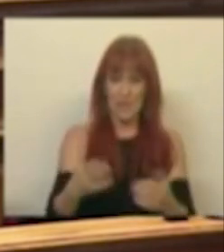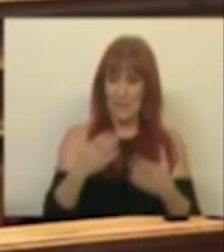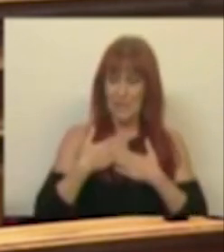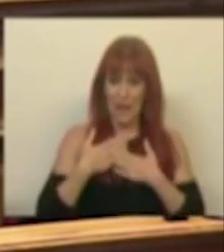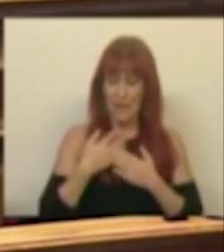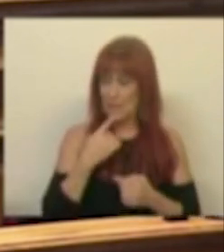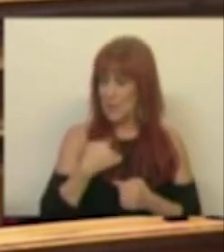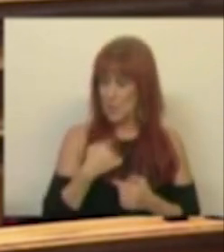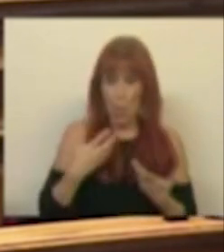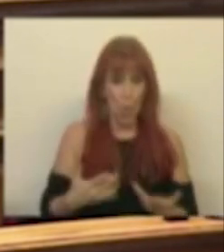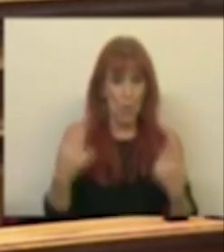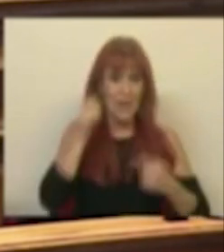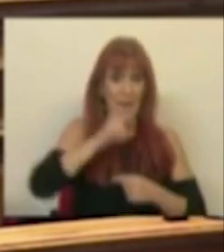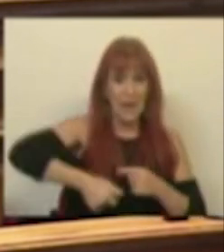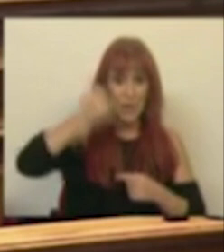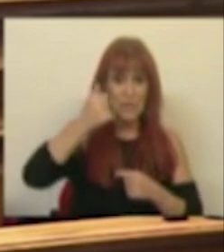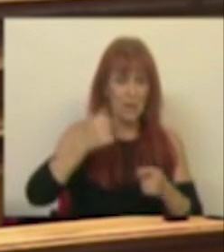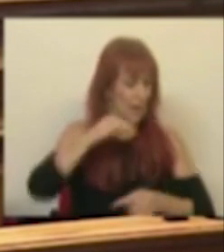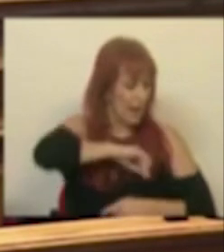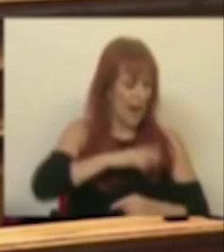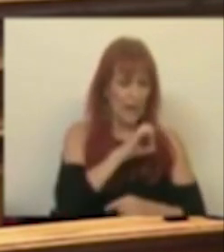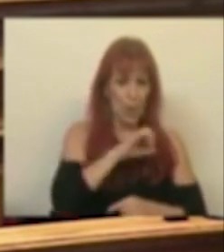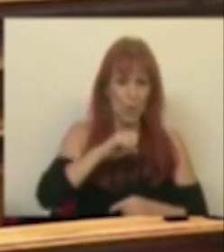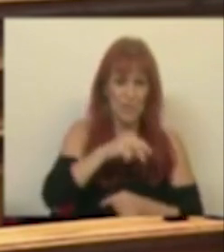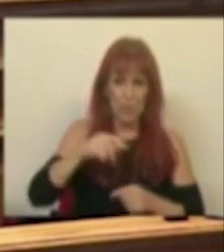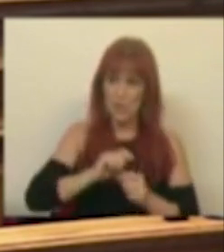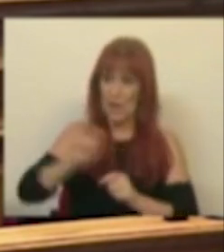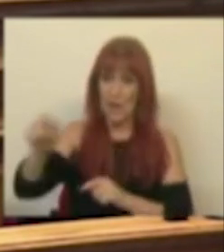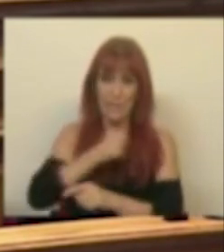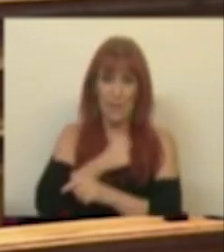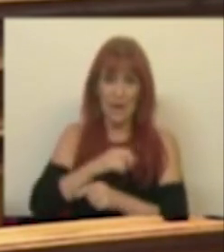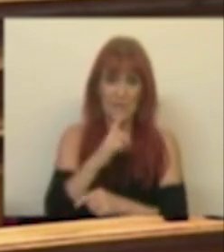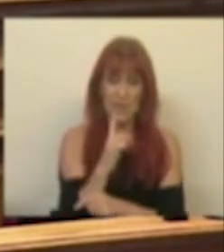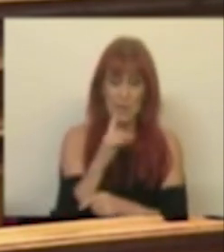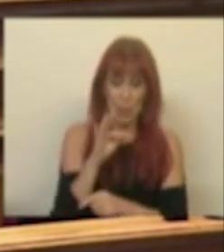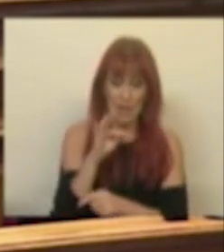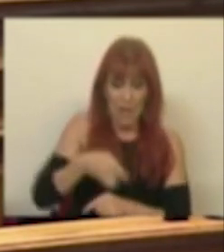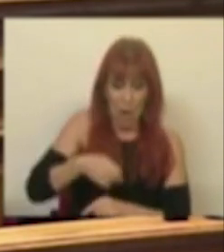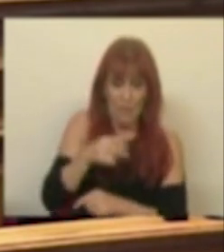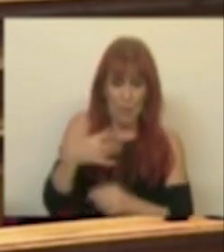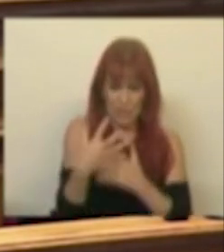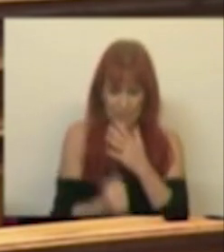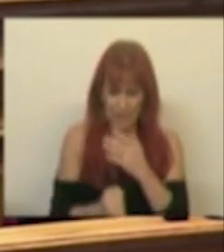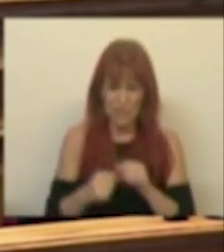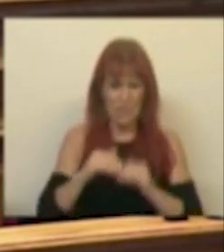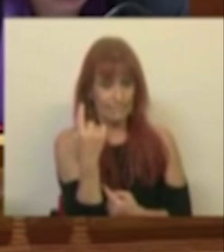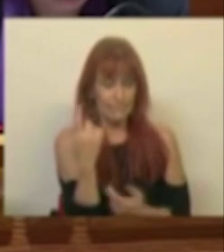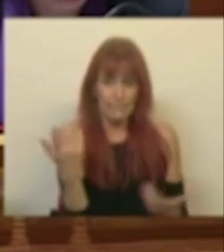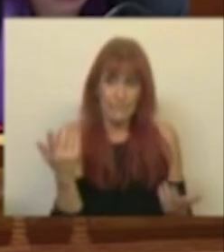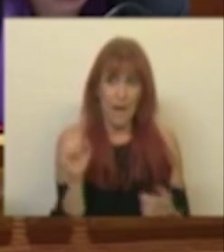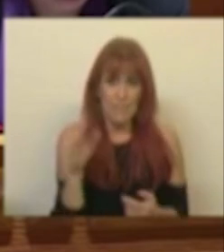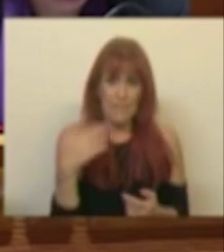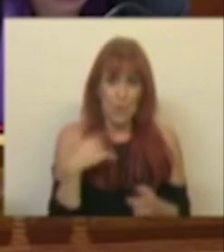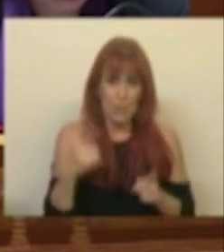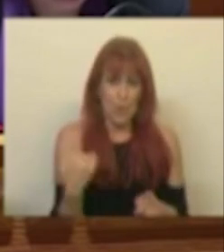dava nota ainda hoje que quem ganha 800 euros vai levar para casa 649 euros limpos, ou seja, menos do que o ordenado mínimo. Primeiro